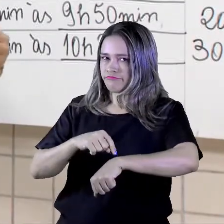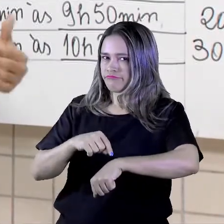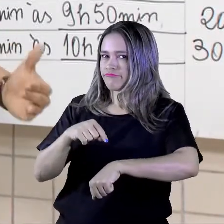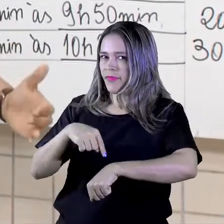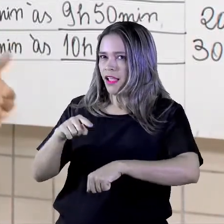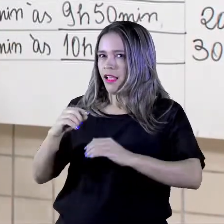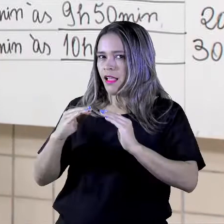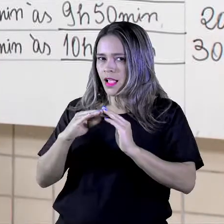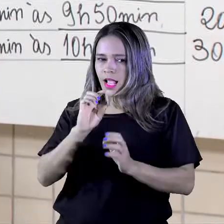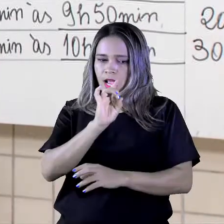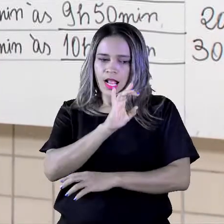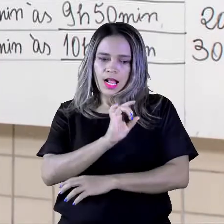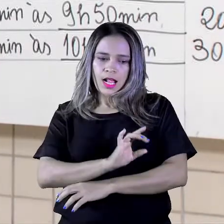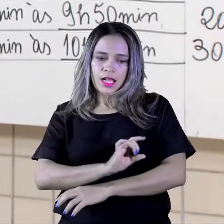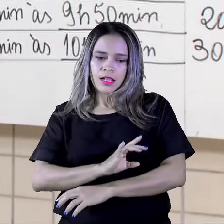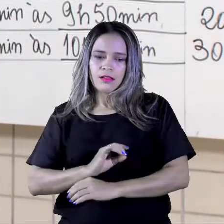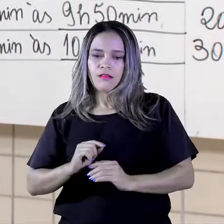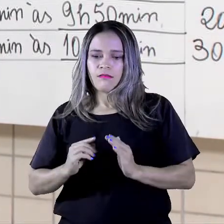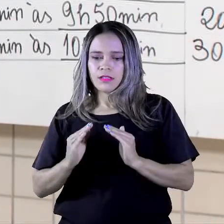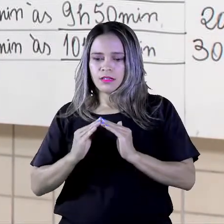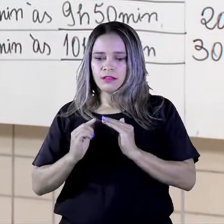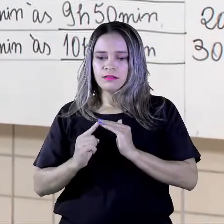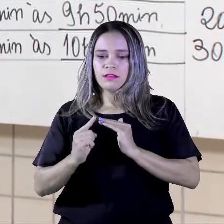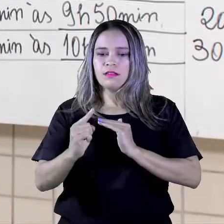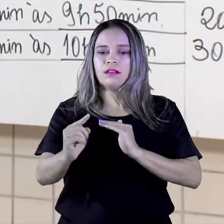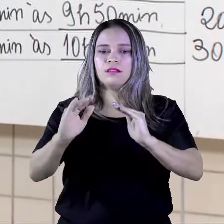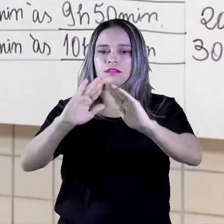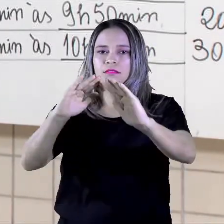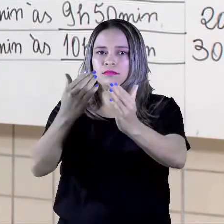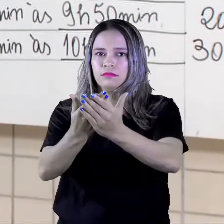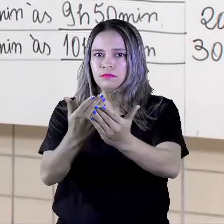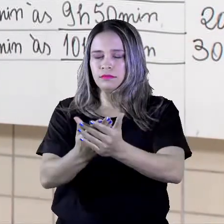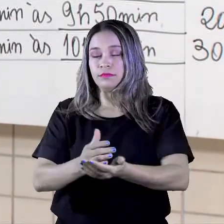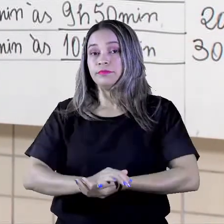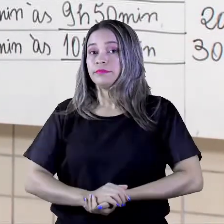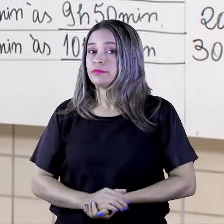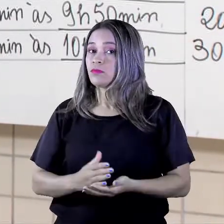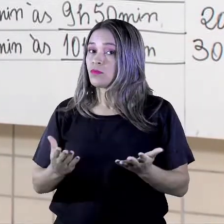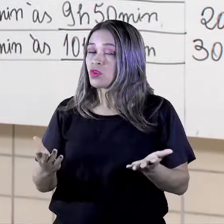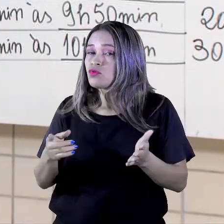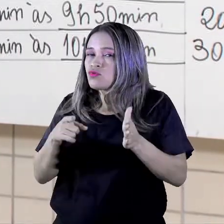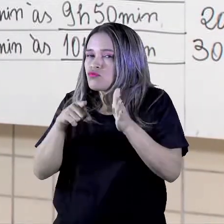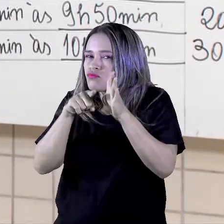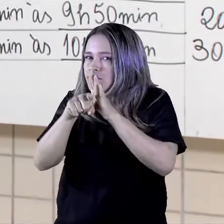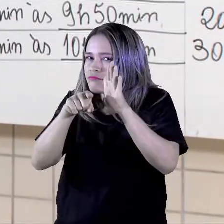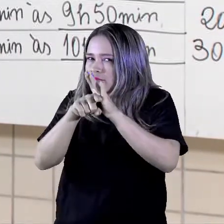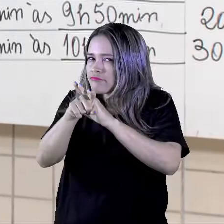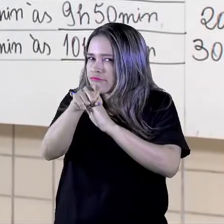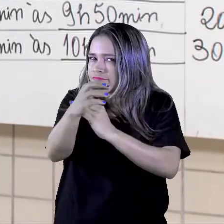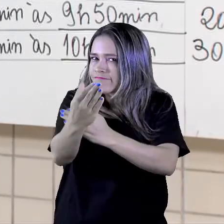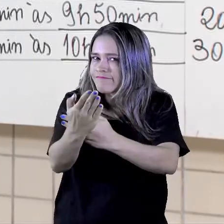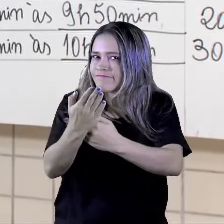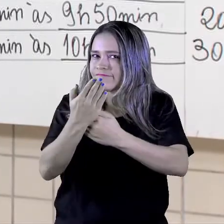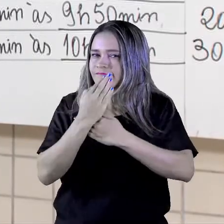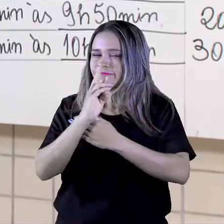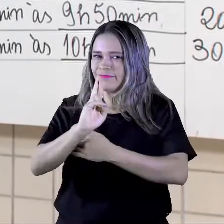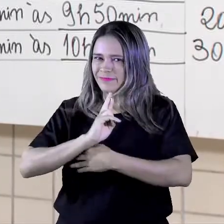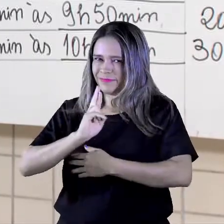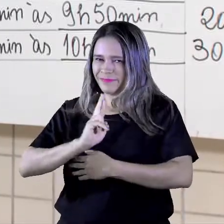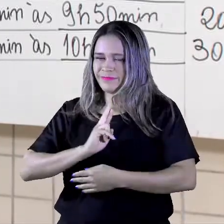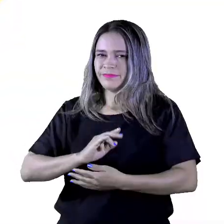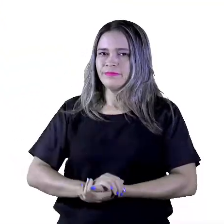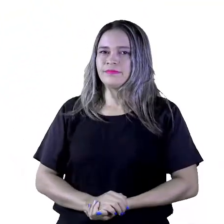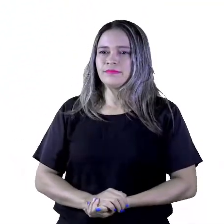para sair de casa e chegar até a escola. E aí, eu trouxe algumas perguntinhas para vocês me ajudarem a responder. Vamos lá.